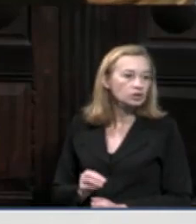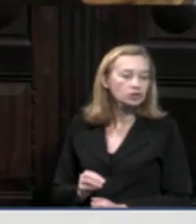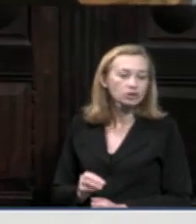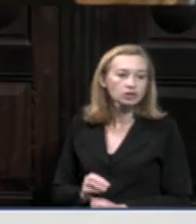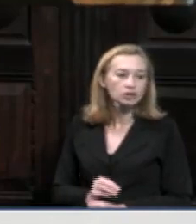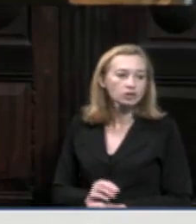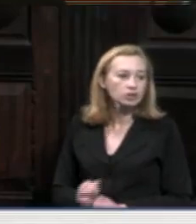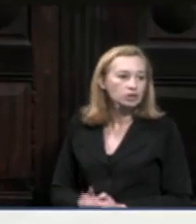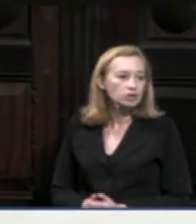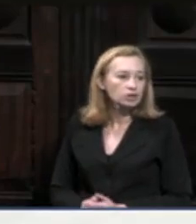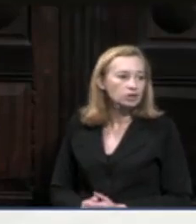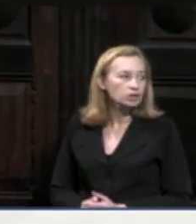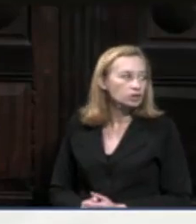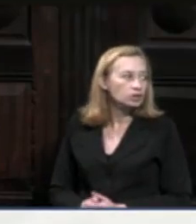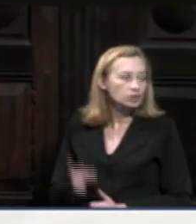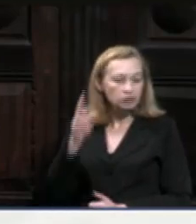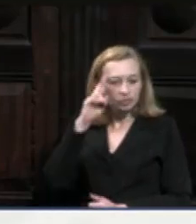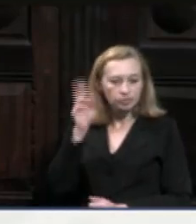presidente,